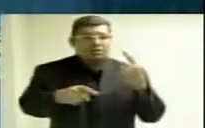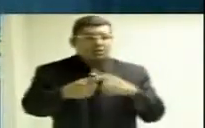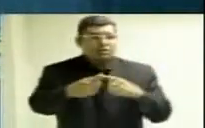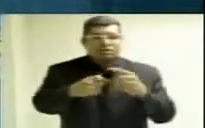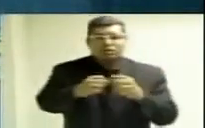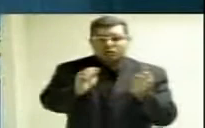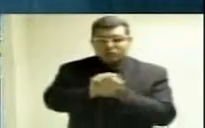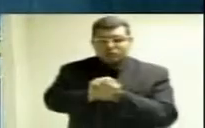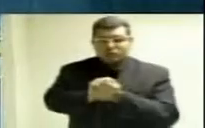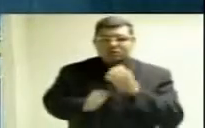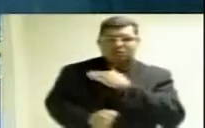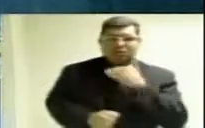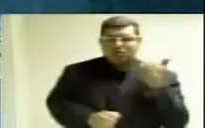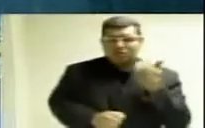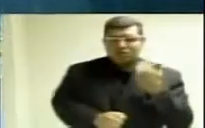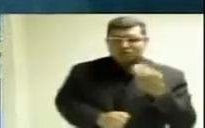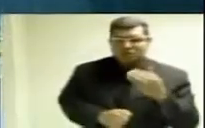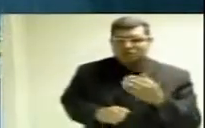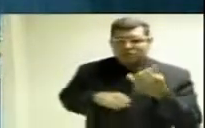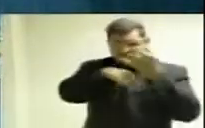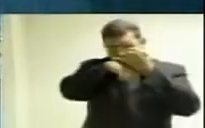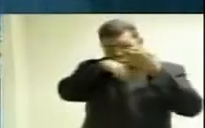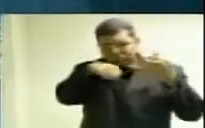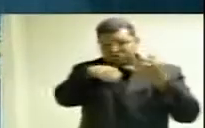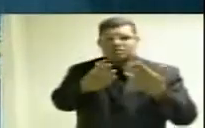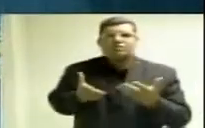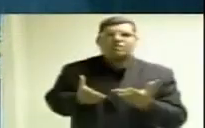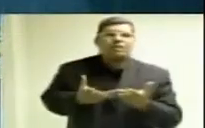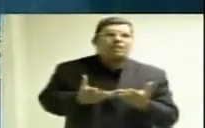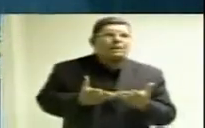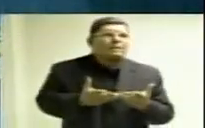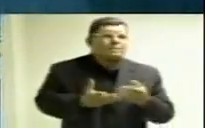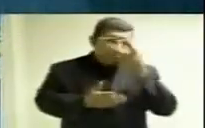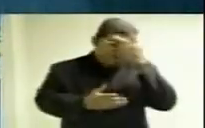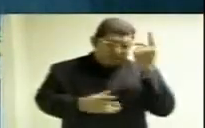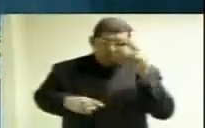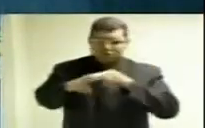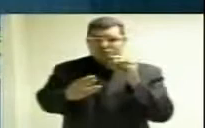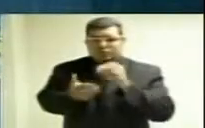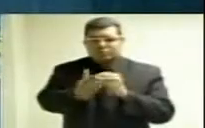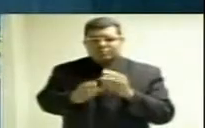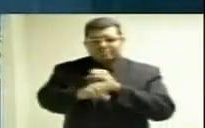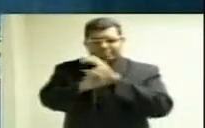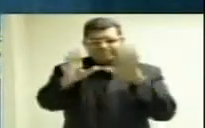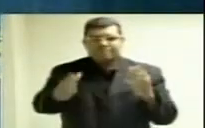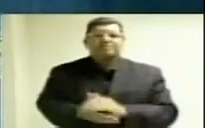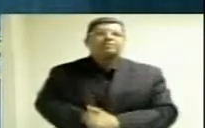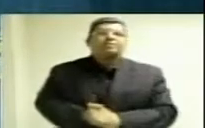porque ficou junto com homicida, com traficante, com gente condenada por formação de